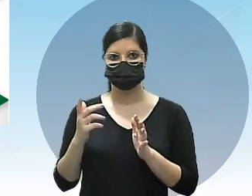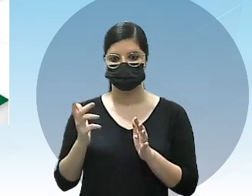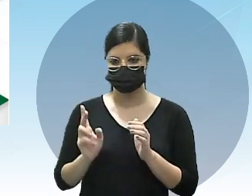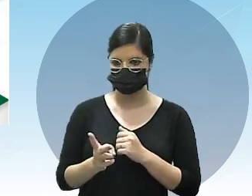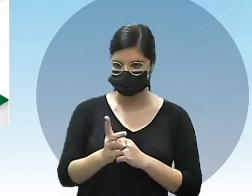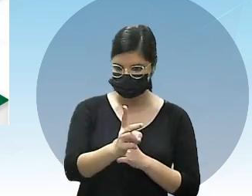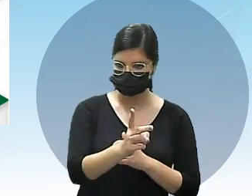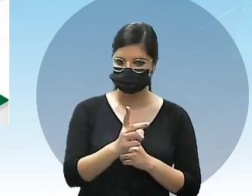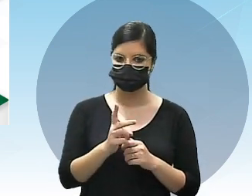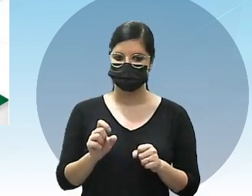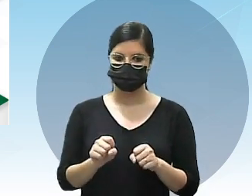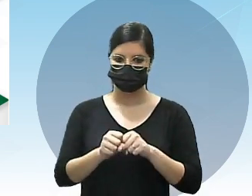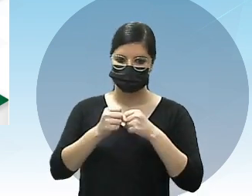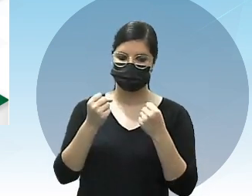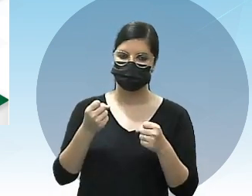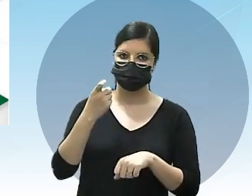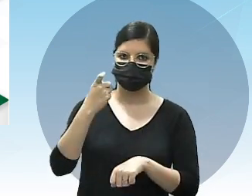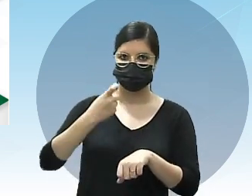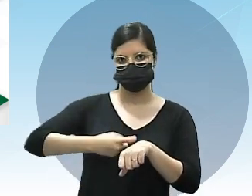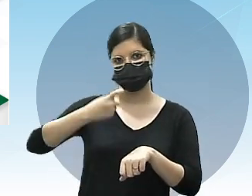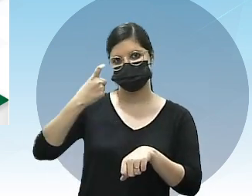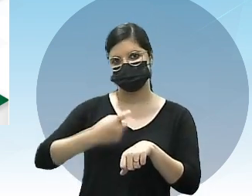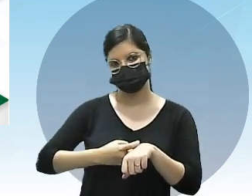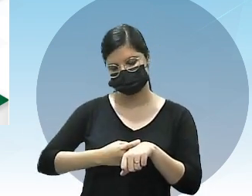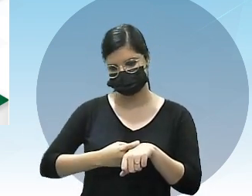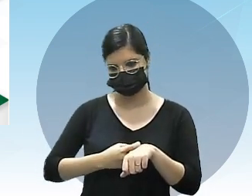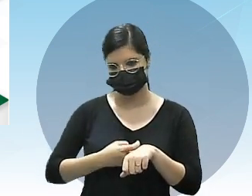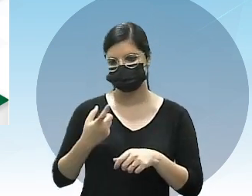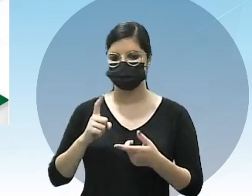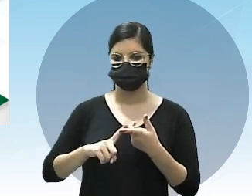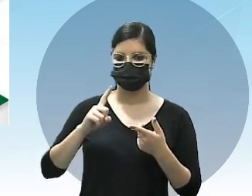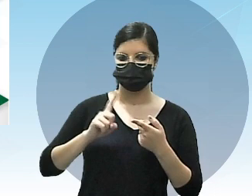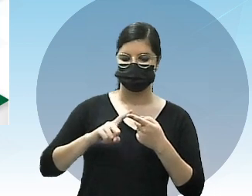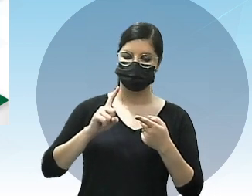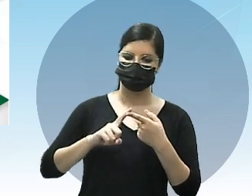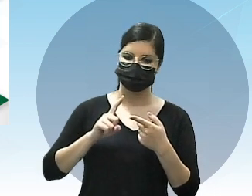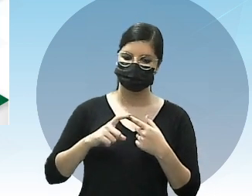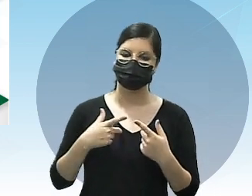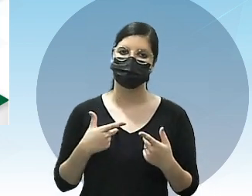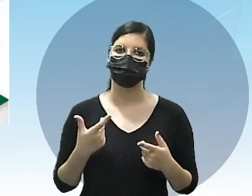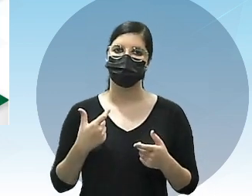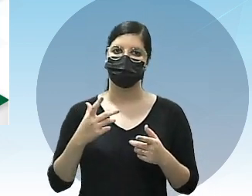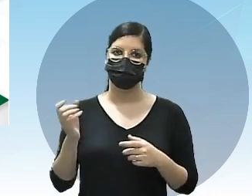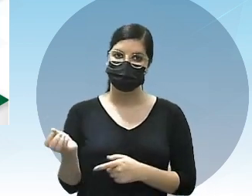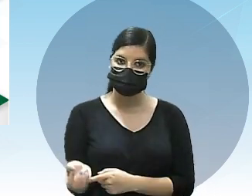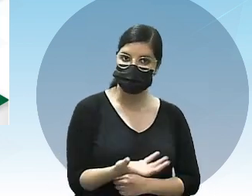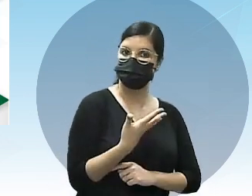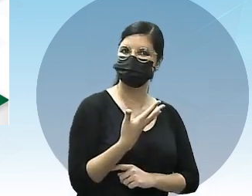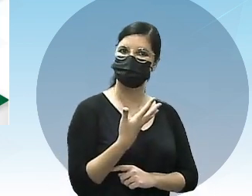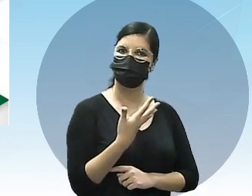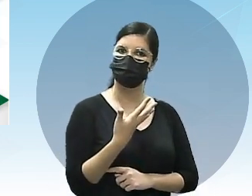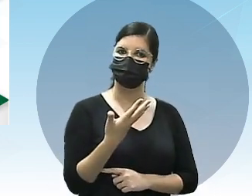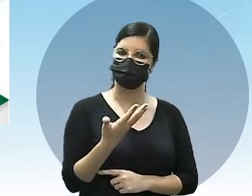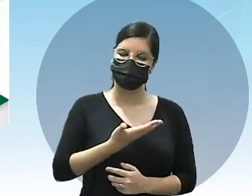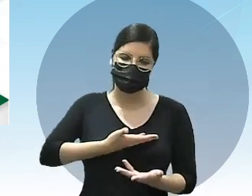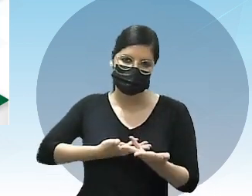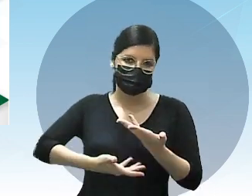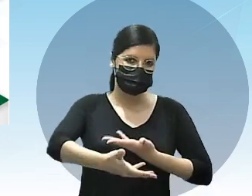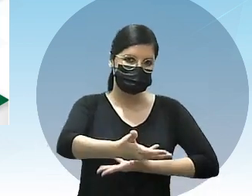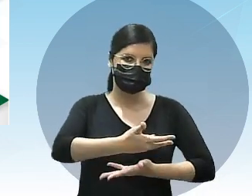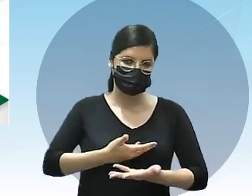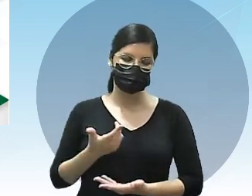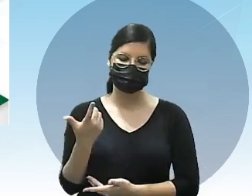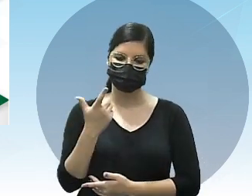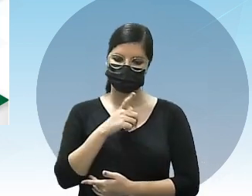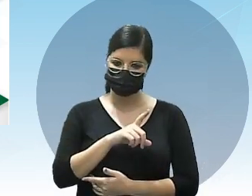para dar continuidade a quebra daquela rigidez do ballet clássico e ainda é digamos modernizar mais o estilo dentro da